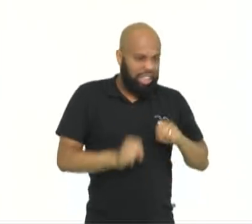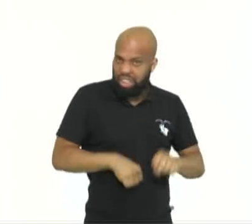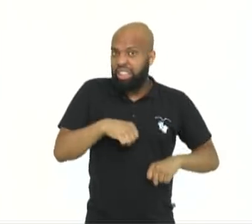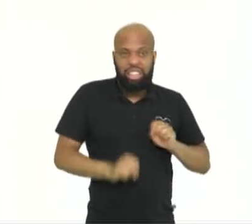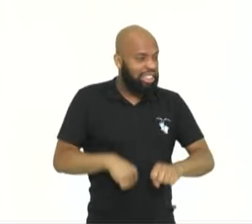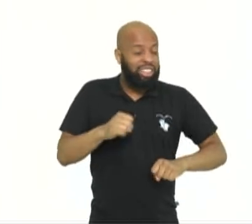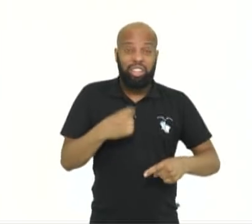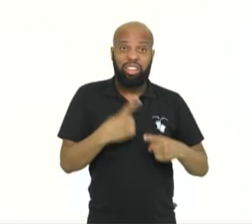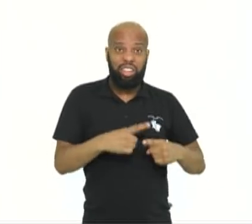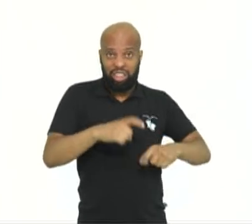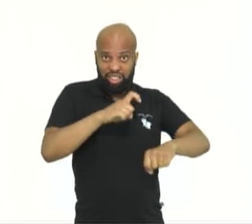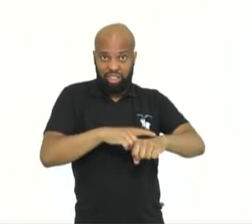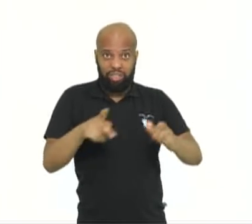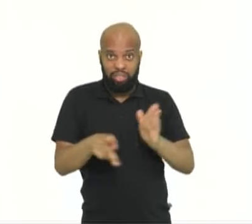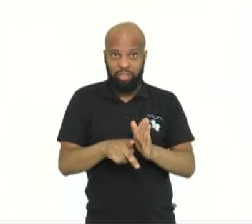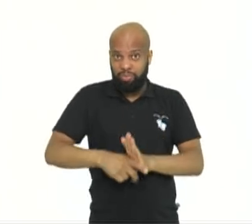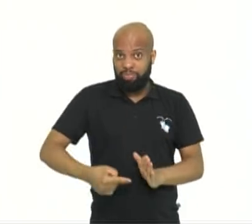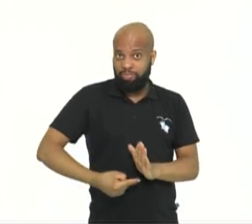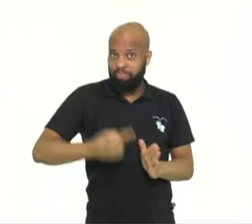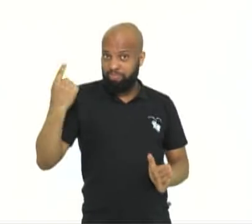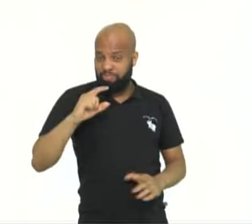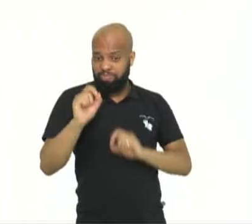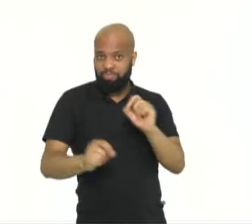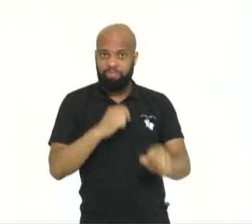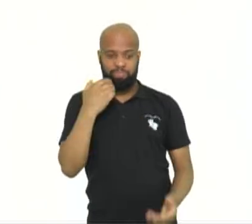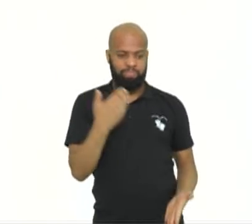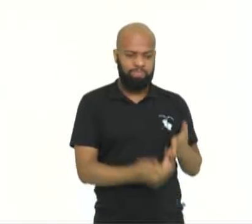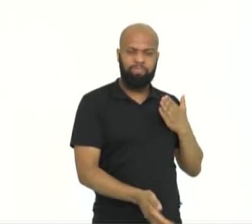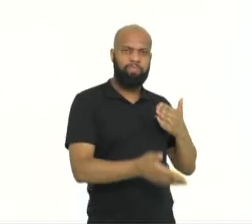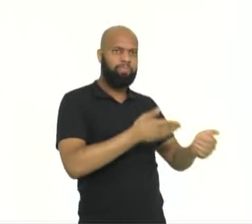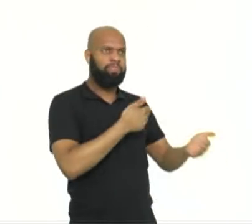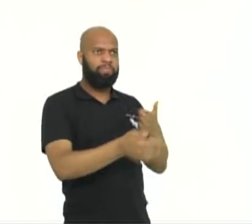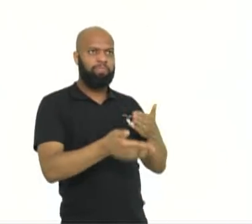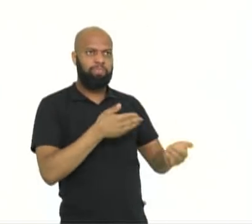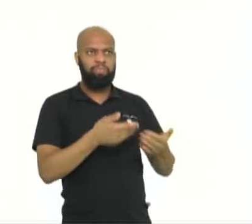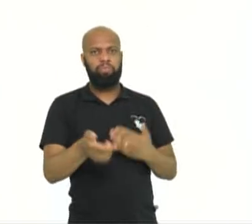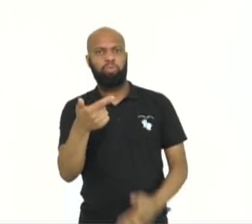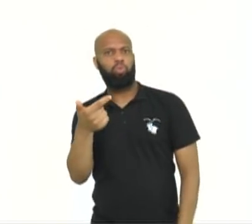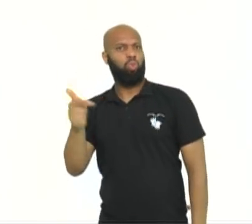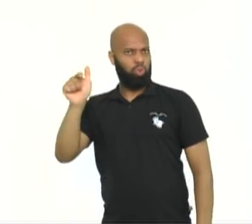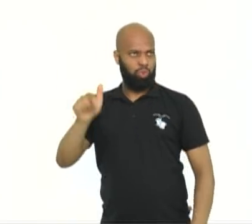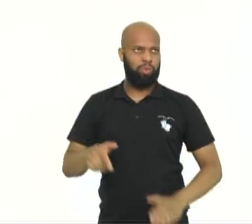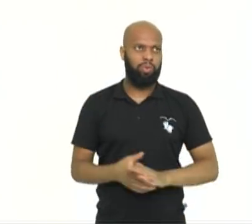no tempo dos primeiros altos eles perdiam para qualquer matungo.